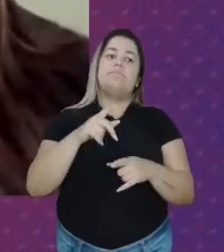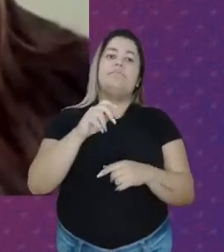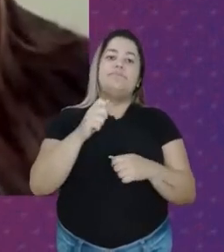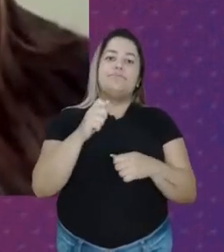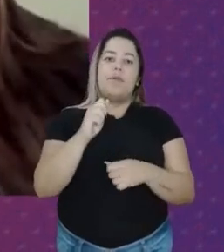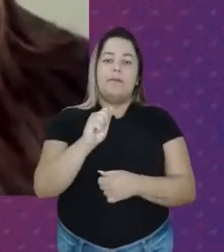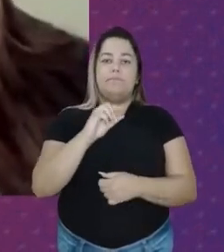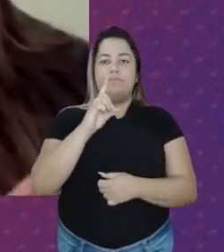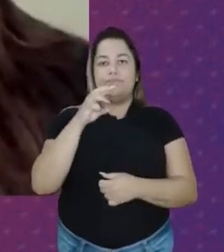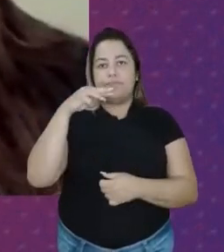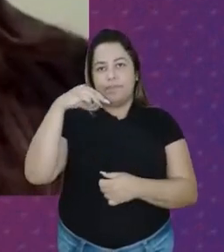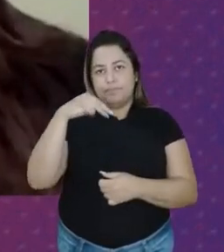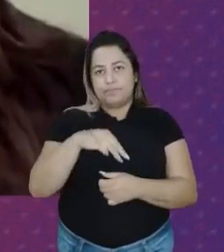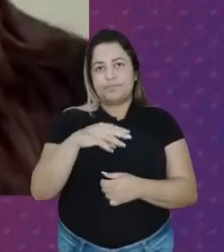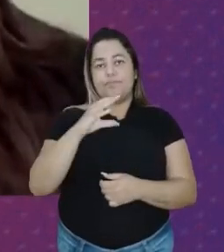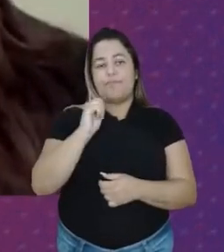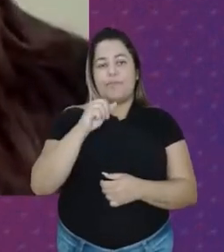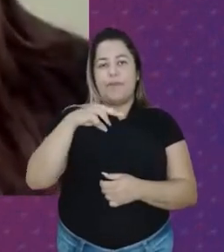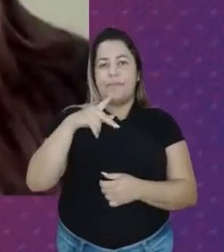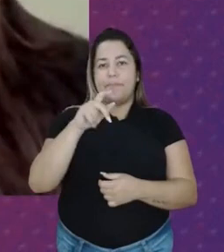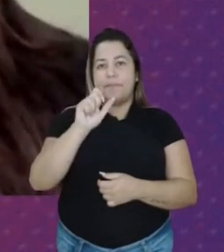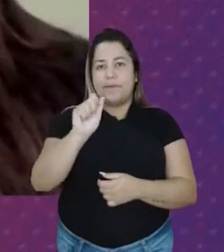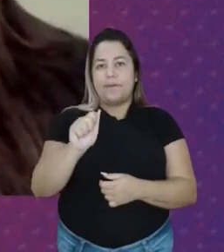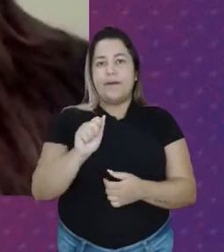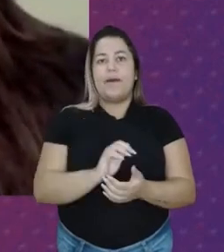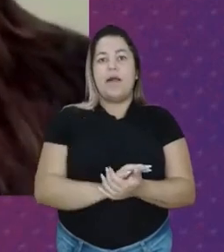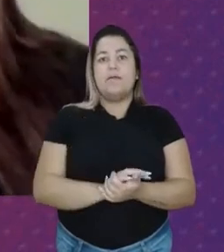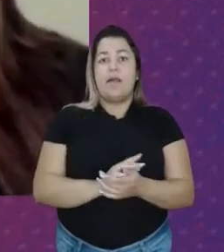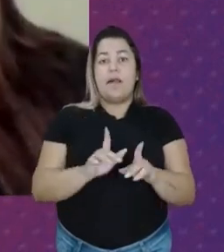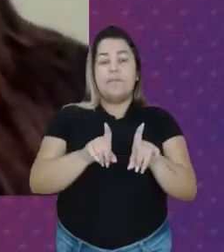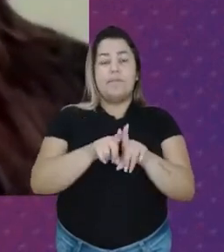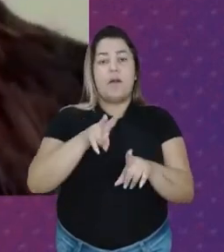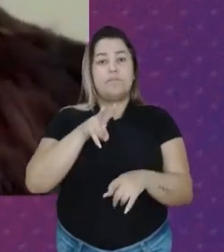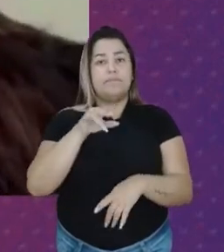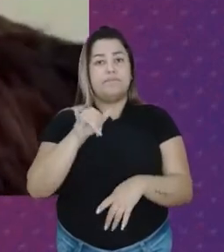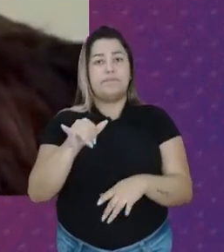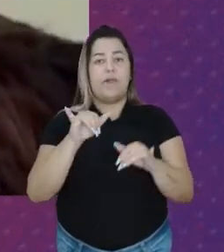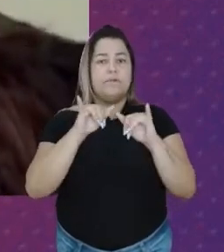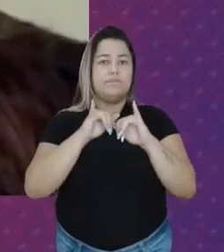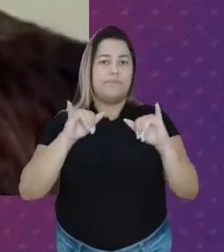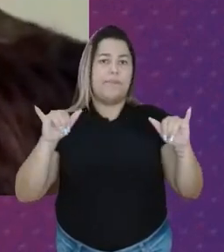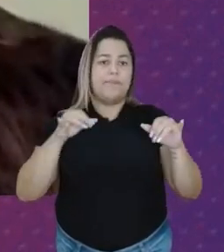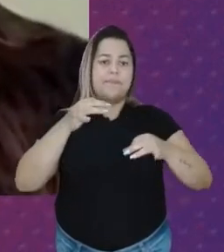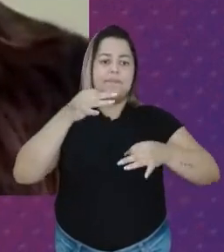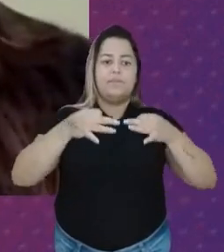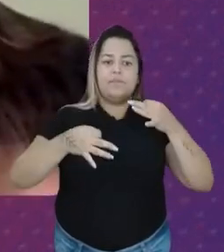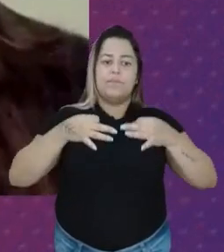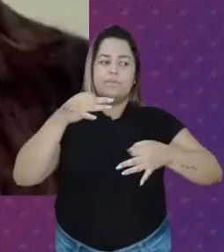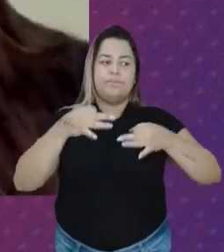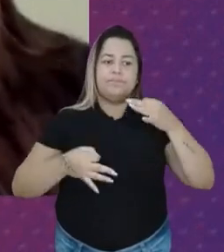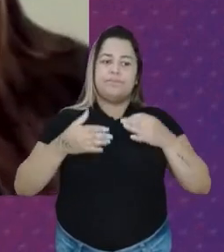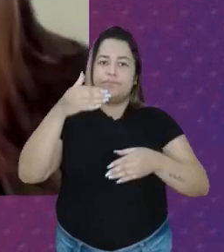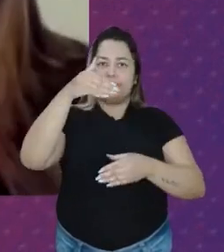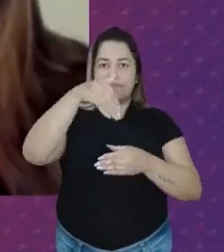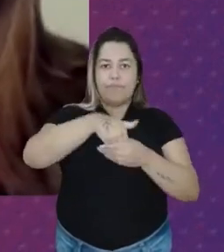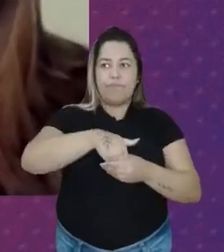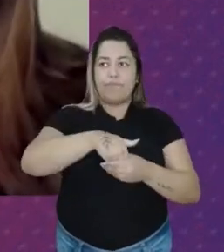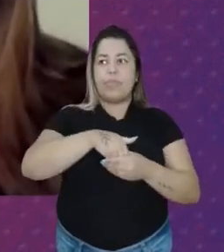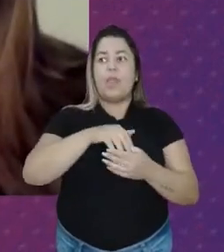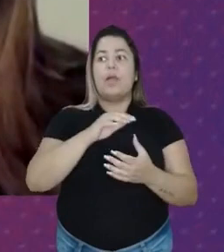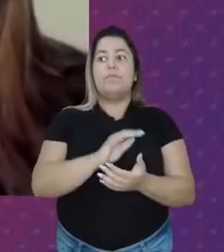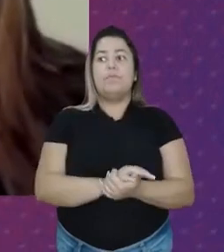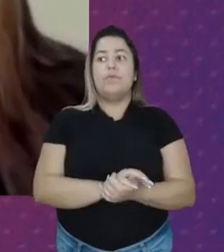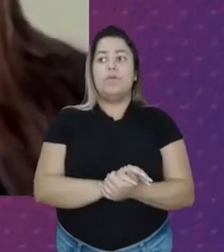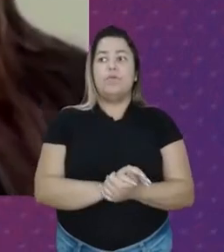de campanha, administração financeira de campanha. Então ela vai já informar a Justiça Eleitoral, as doações que ela está recebendo, vai emitir um recibo